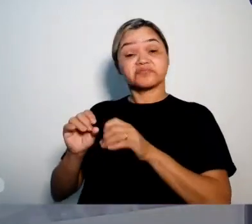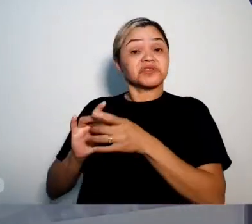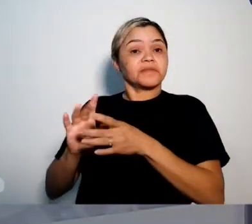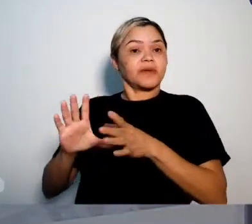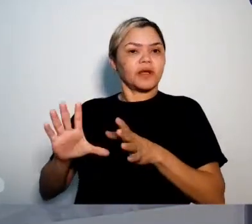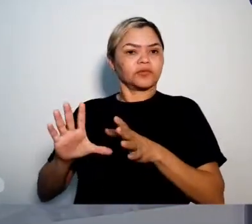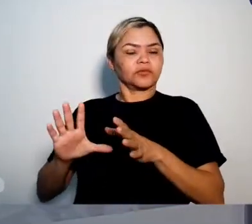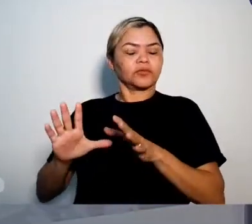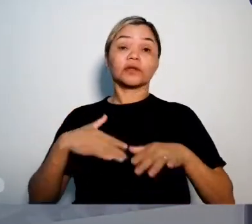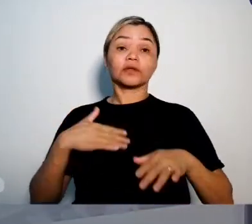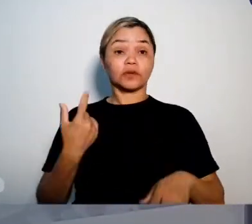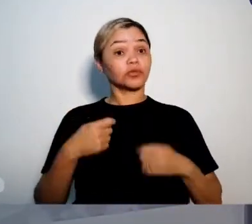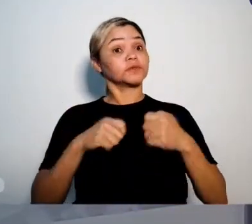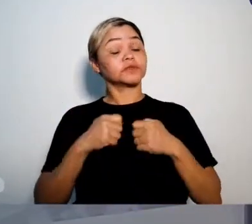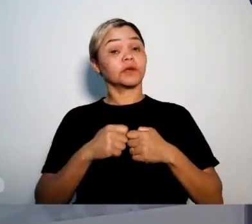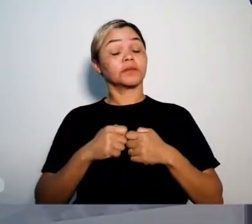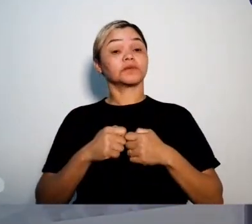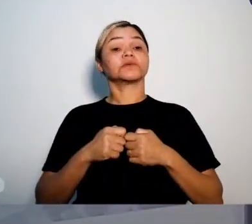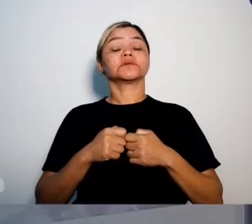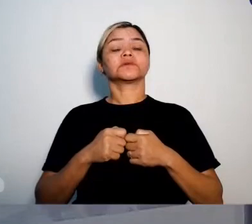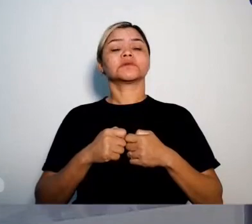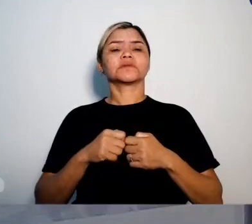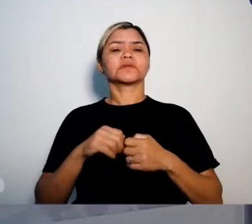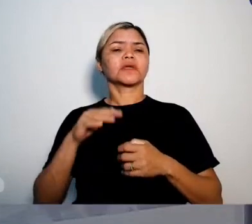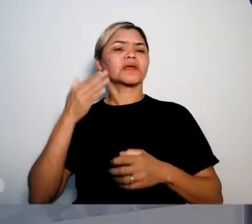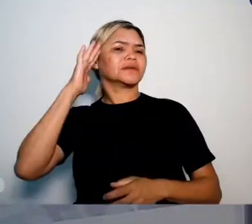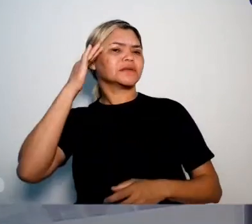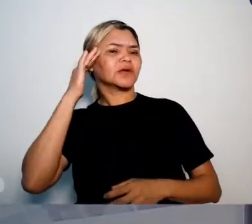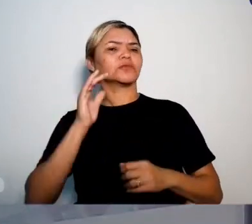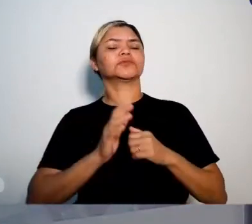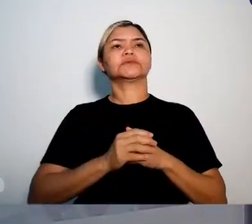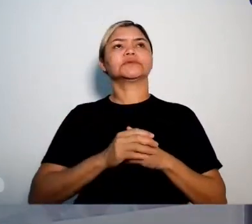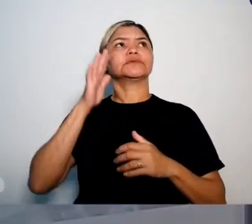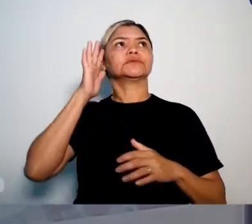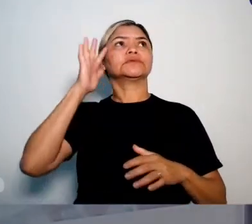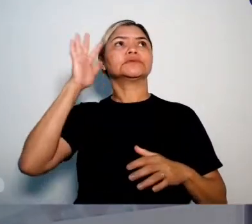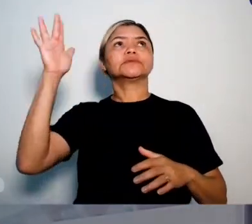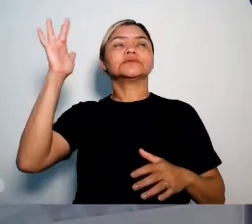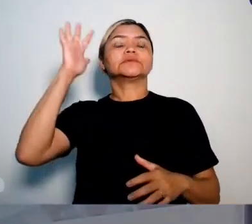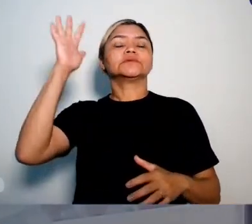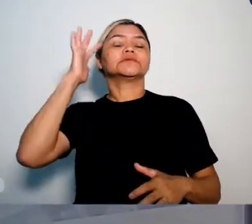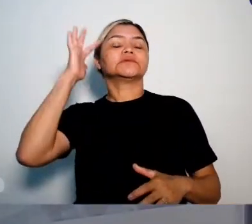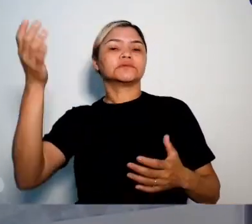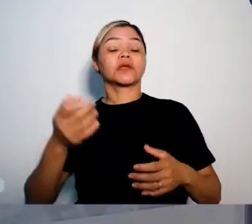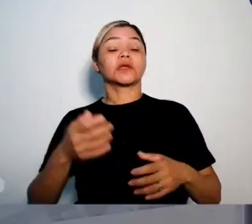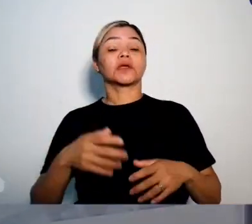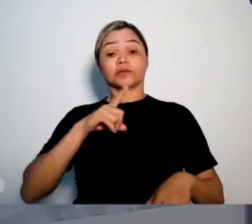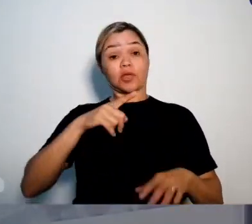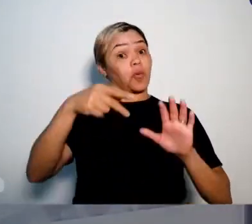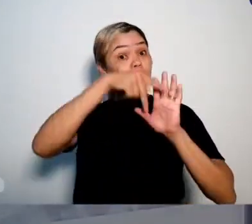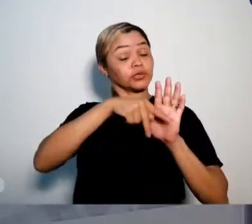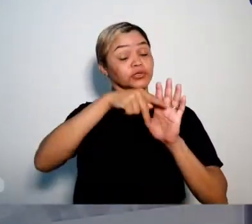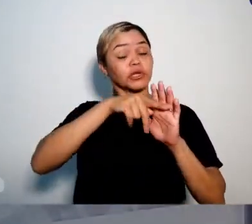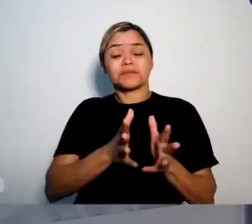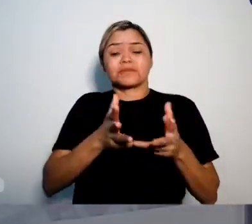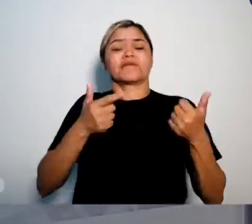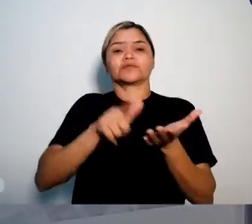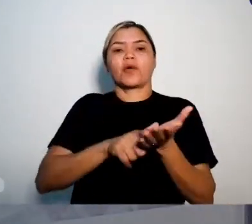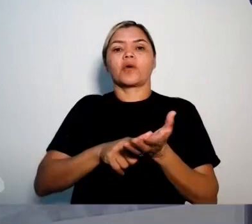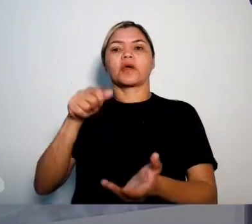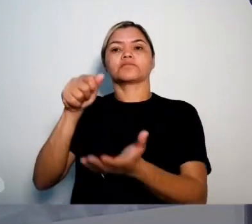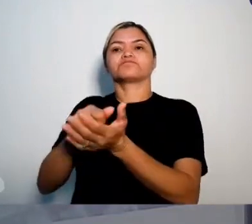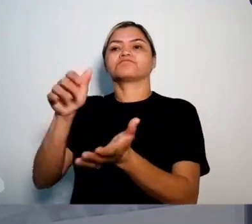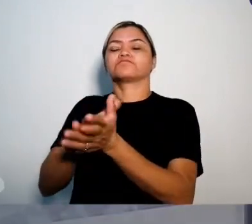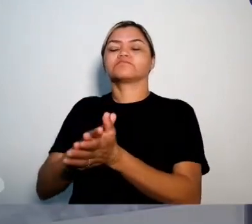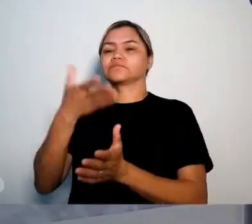que ser coerente com isso. Não se luta, nós vamos ter um projeto maravilhoso no papel, mas punição, esqueça, tá